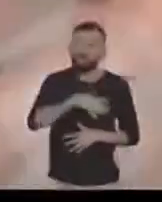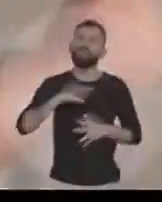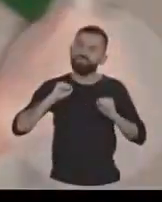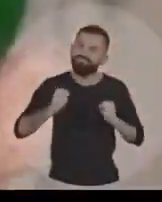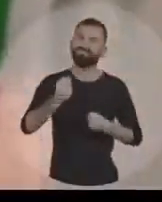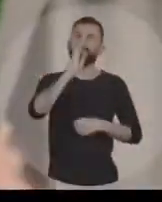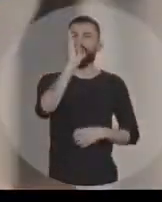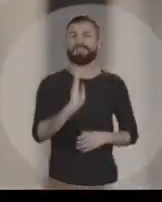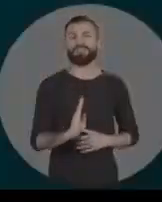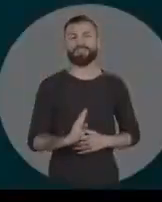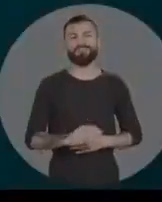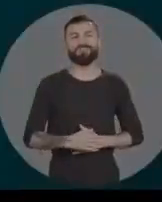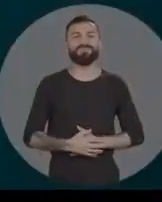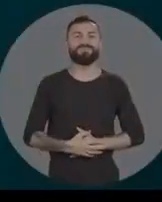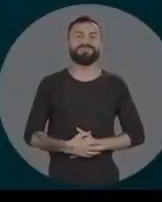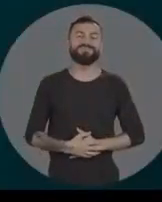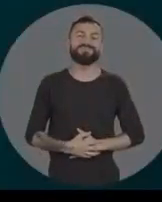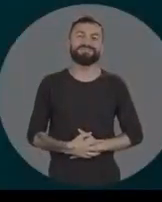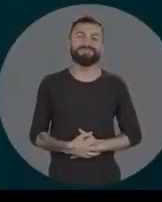Todos pelo Brasil.